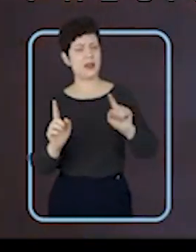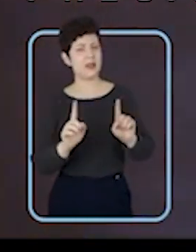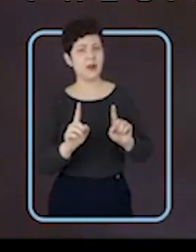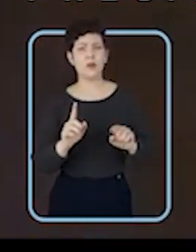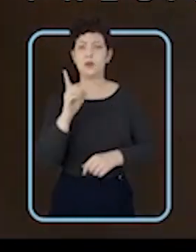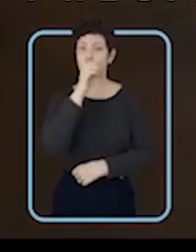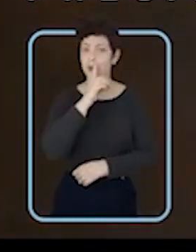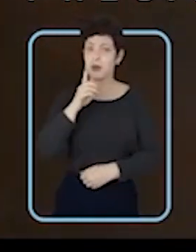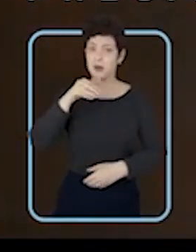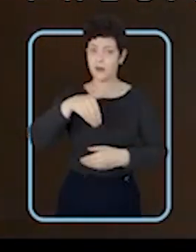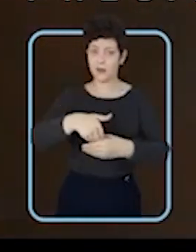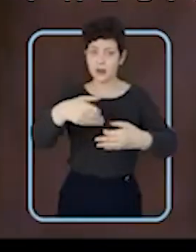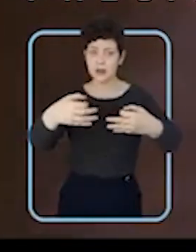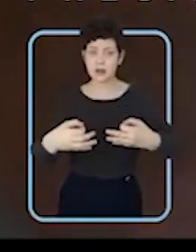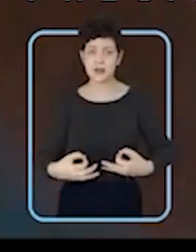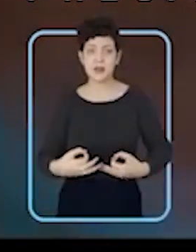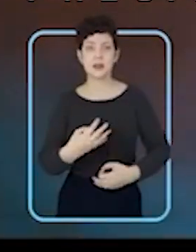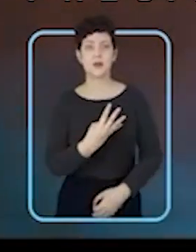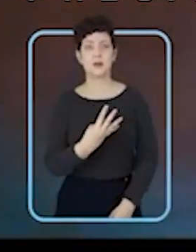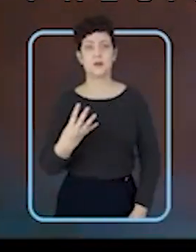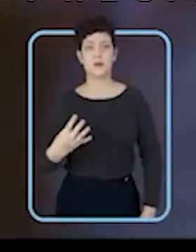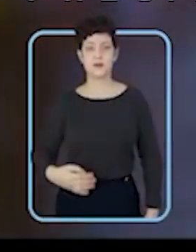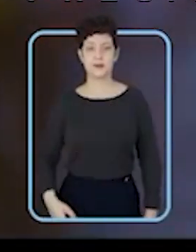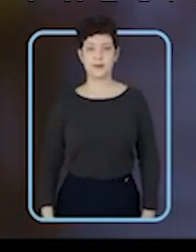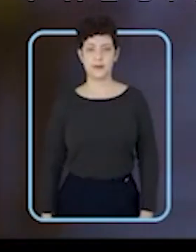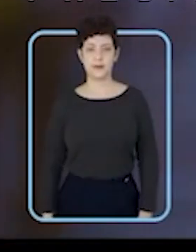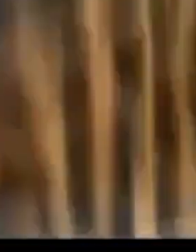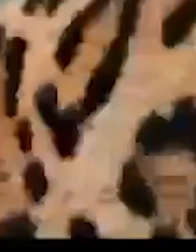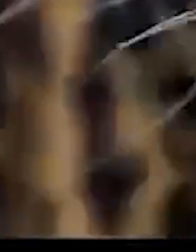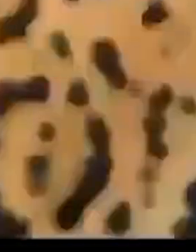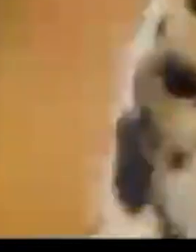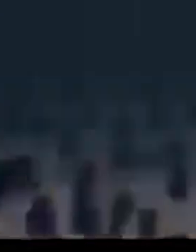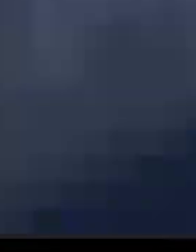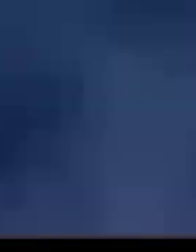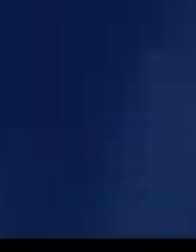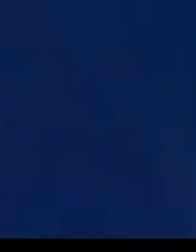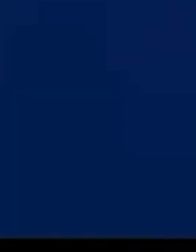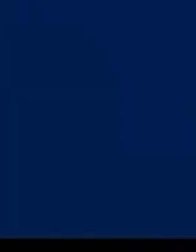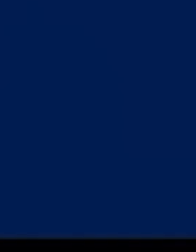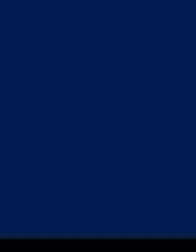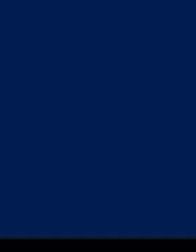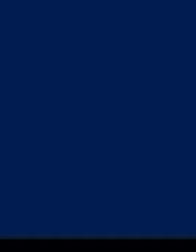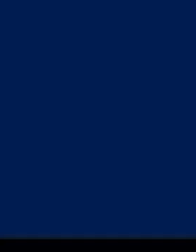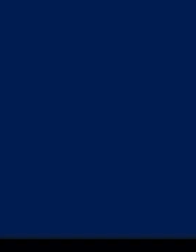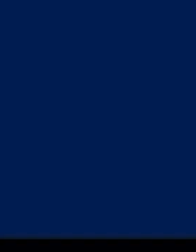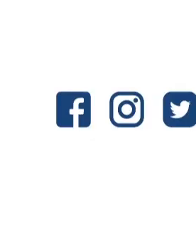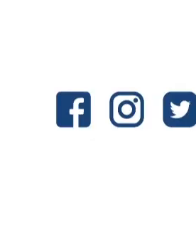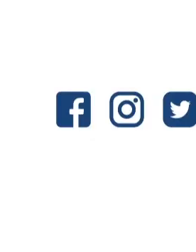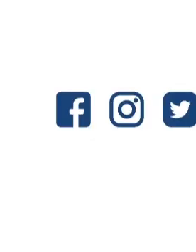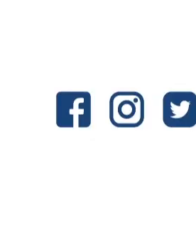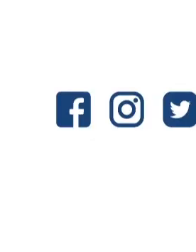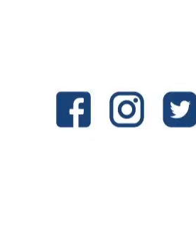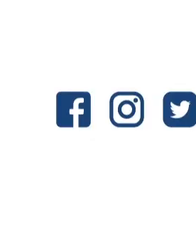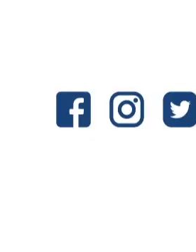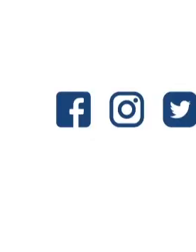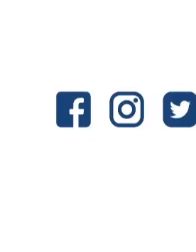No domingo, vote certo. Vote 44. Vote Soraya presidente. Soraya.